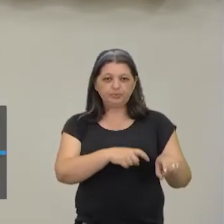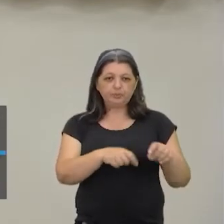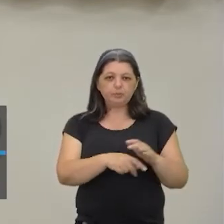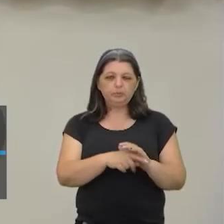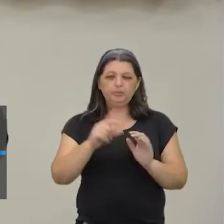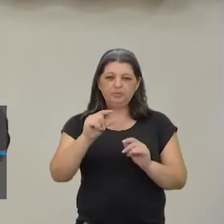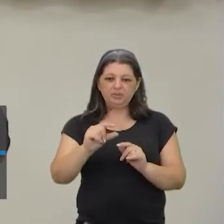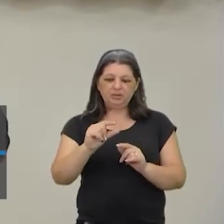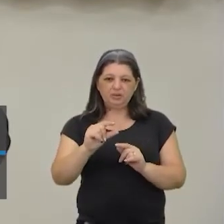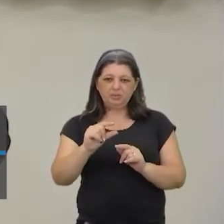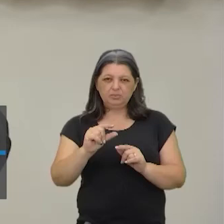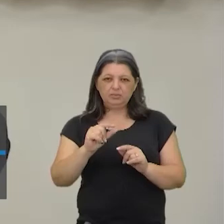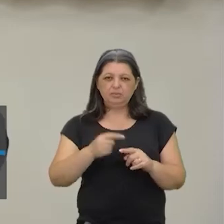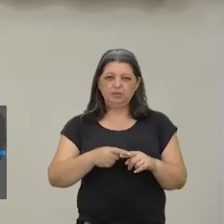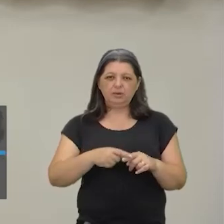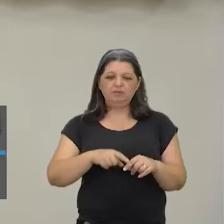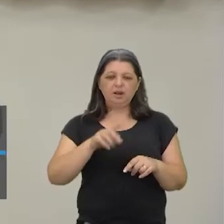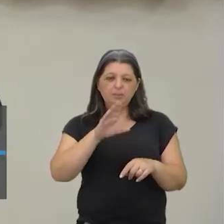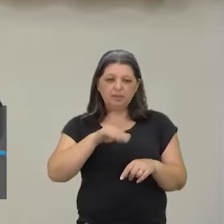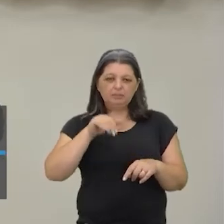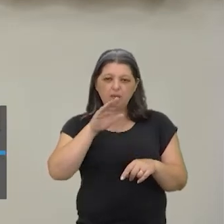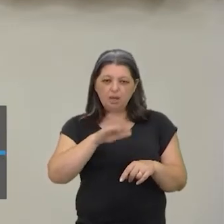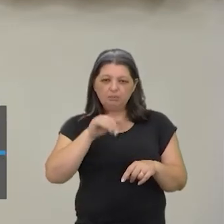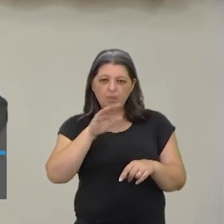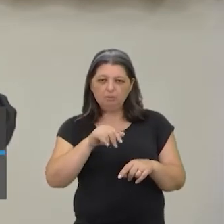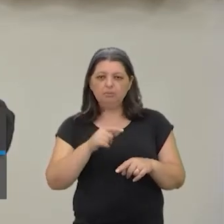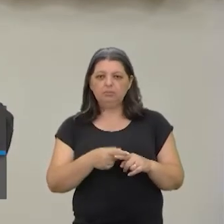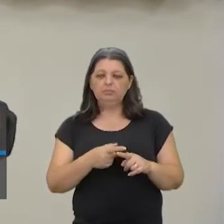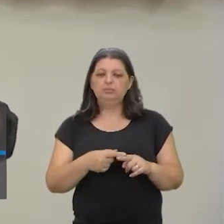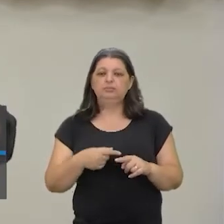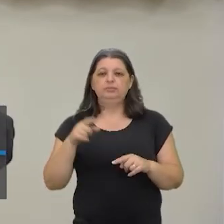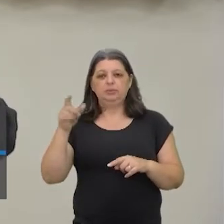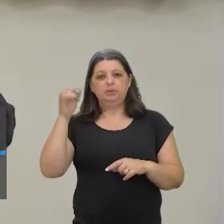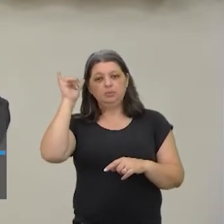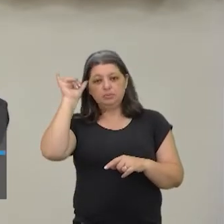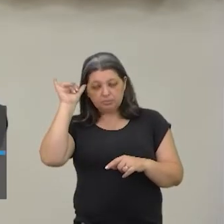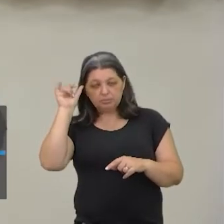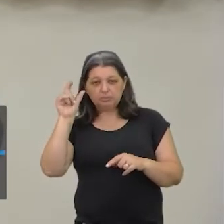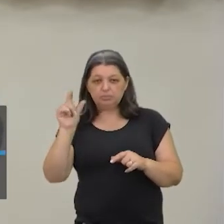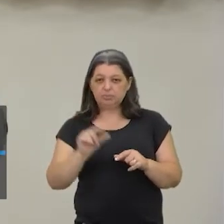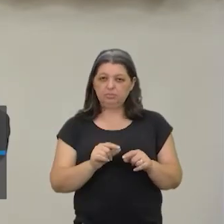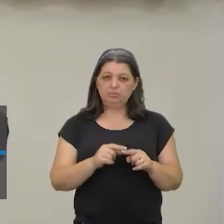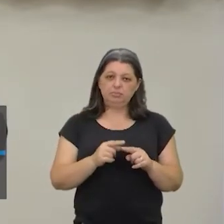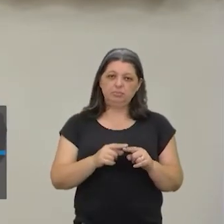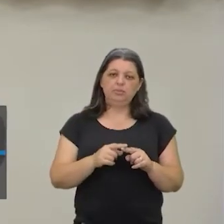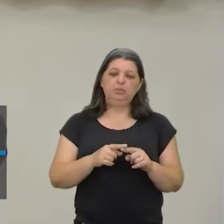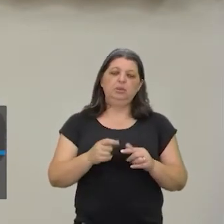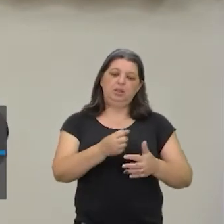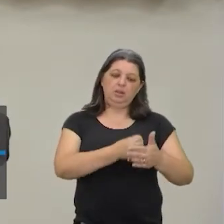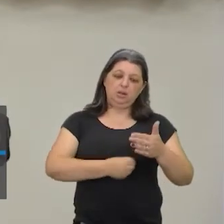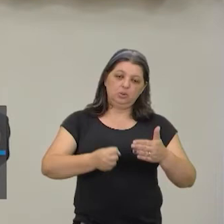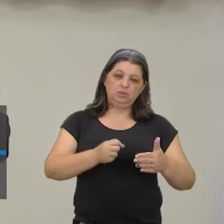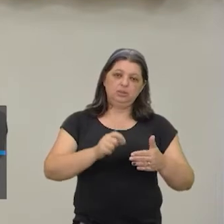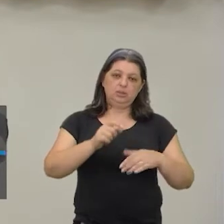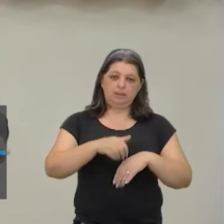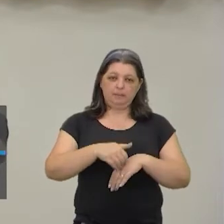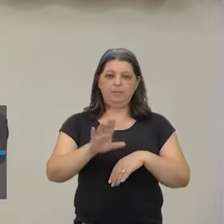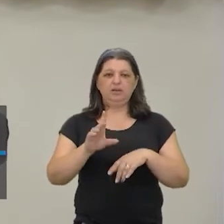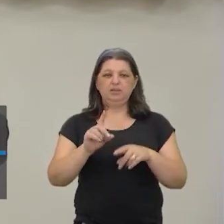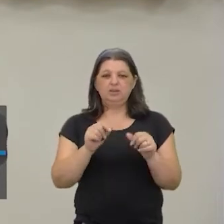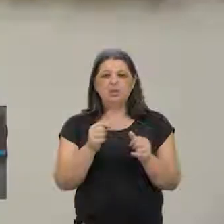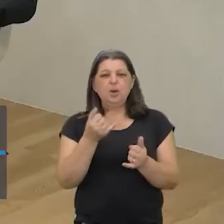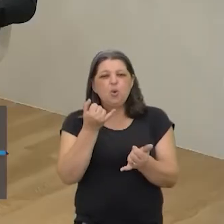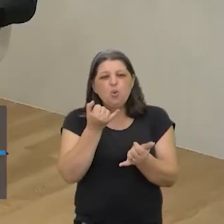barrinhas, que ele fica lambendo. Então, para lá, o sal é menos refinado do que esse que chega na cozinha pra gente, que tem que ser quase um